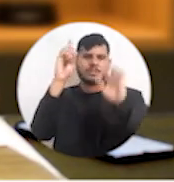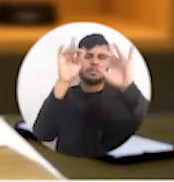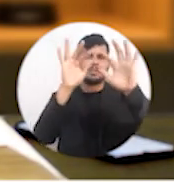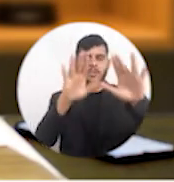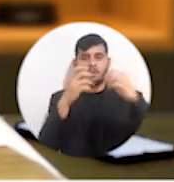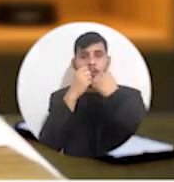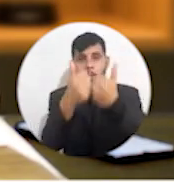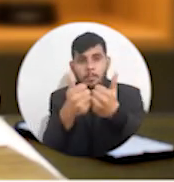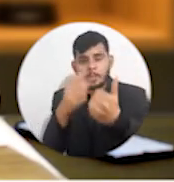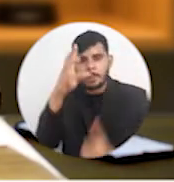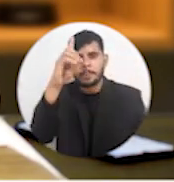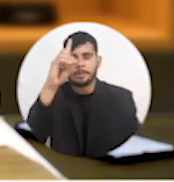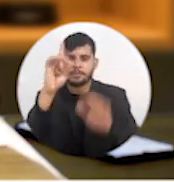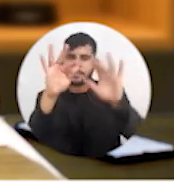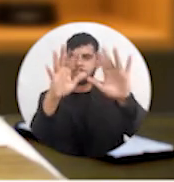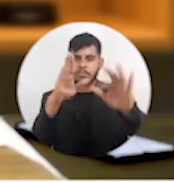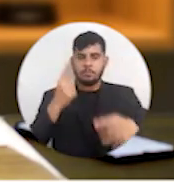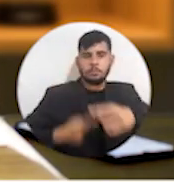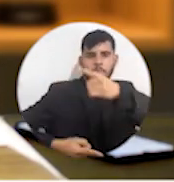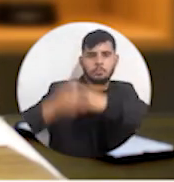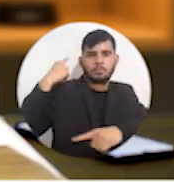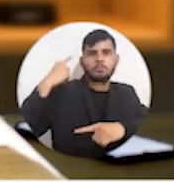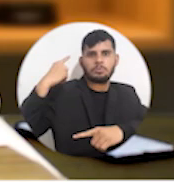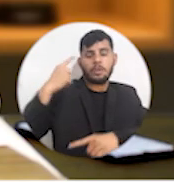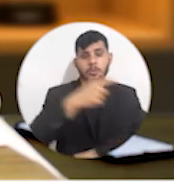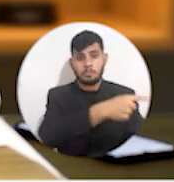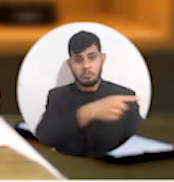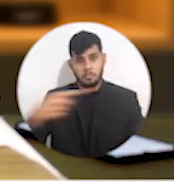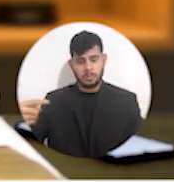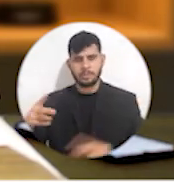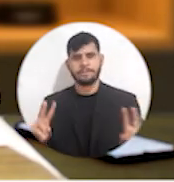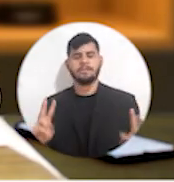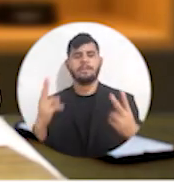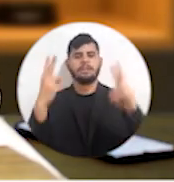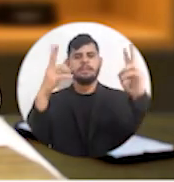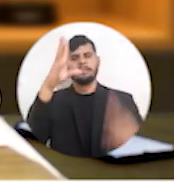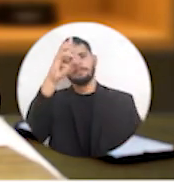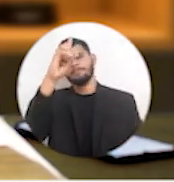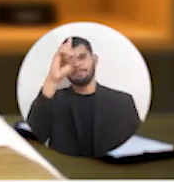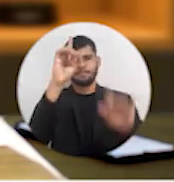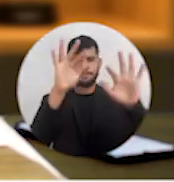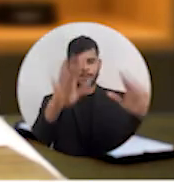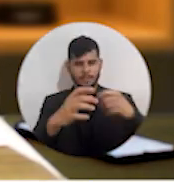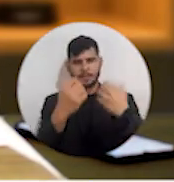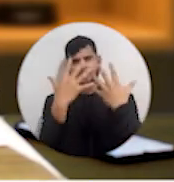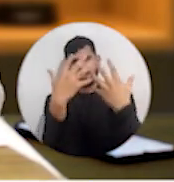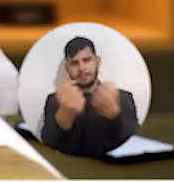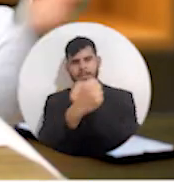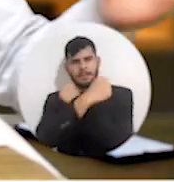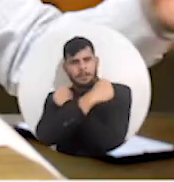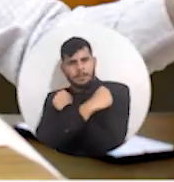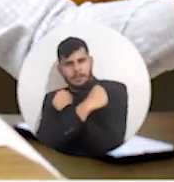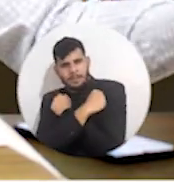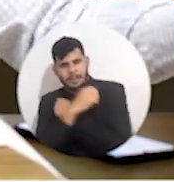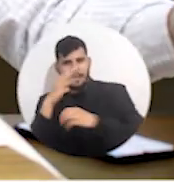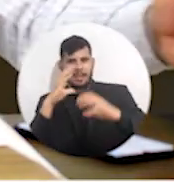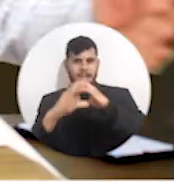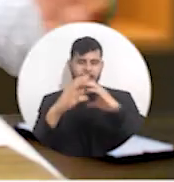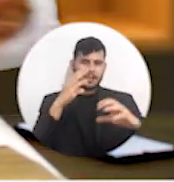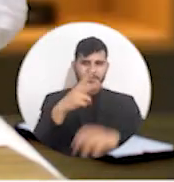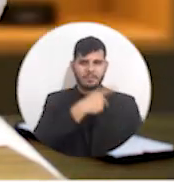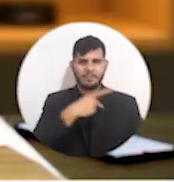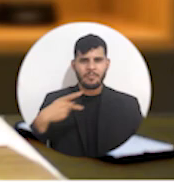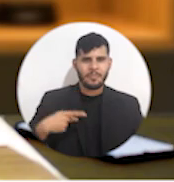acompanhar. Veja e seja abençoado, tá bom? Que Deus lhe abençoe, tenha sucesso, uma semana de vitória e que Deus lhe